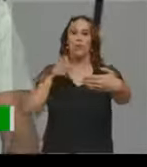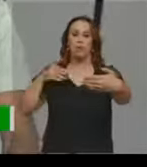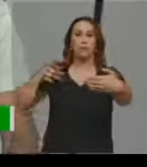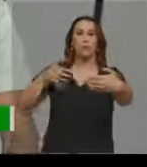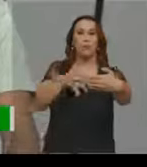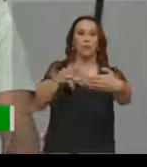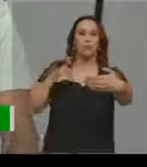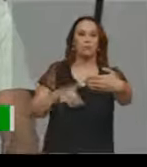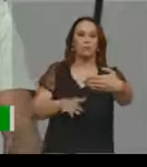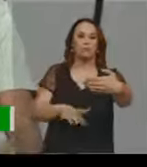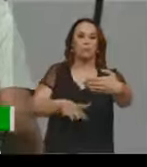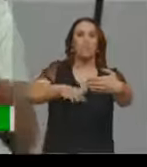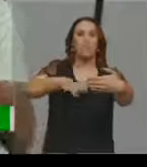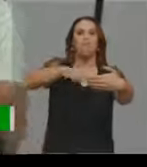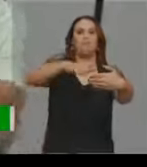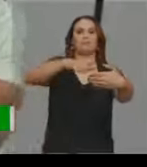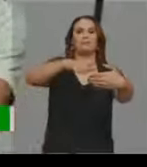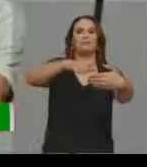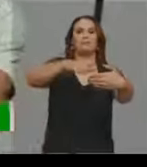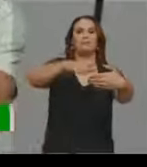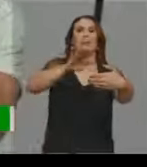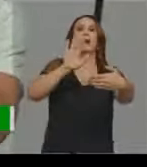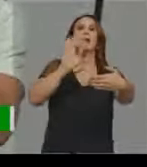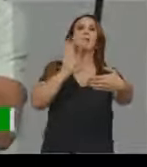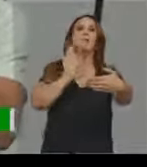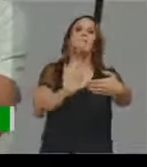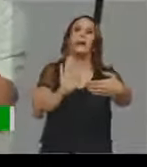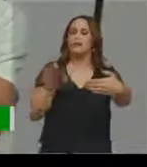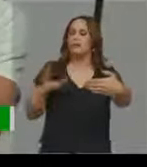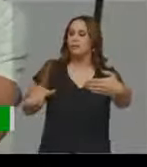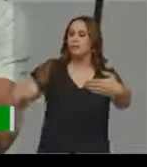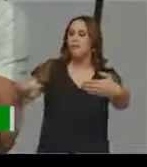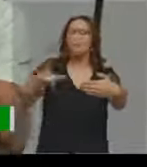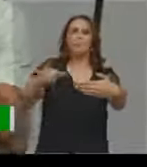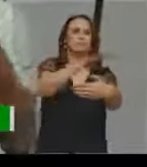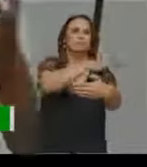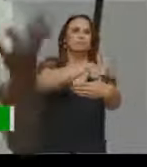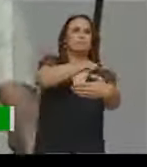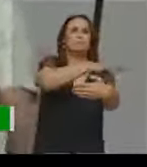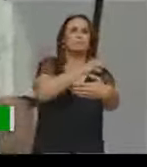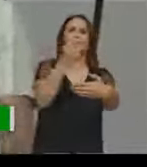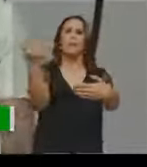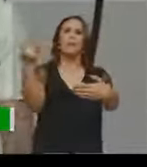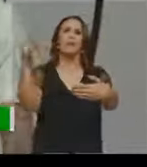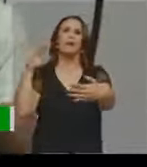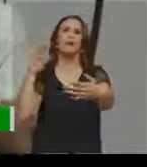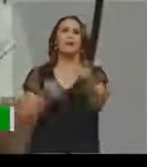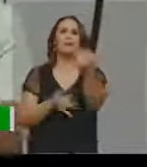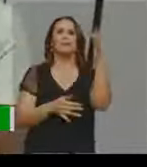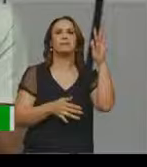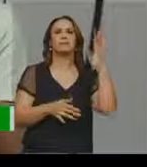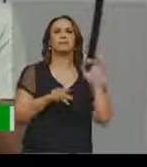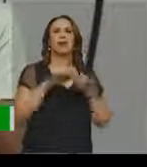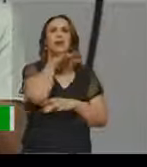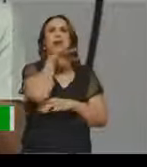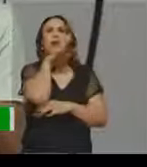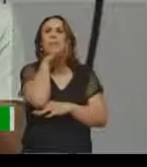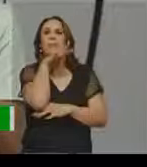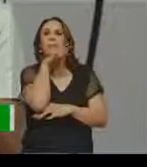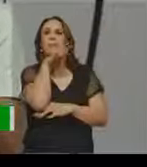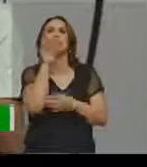deixar de receber água, plantas. Então, seria uma alternativa muito interessante. E por isso que eu comentei aqui, professora Débora, porque tem essa relação de